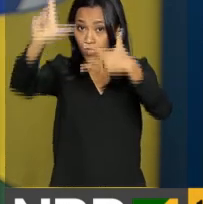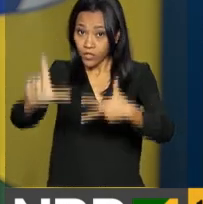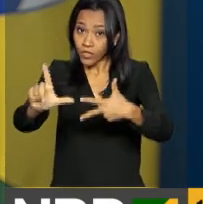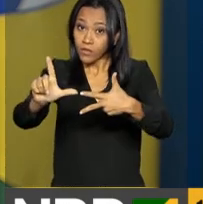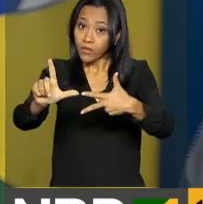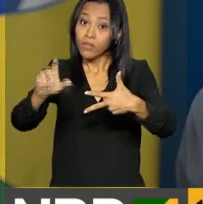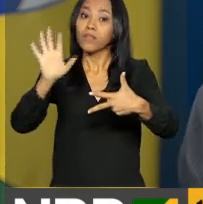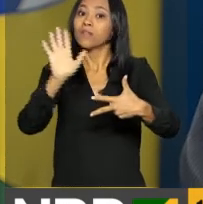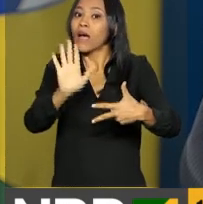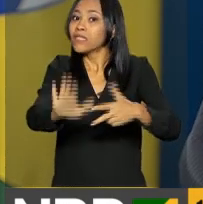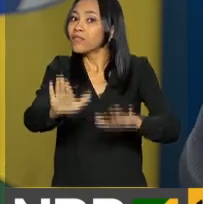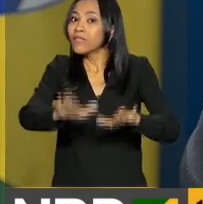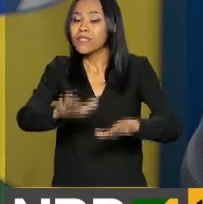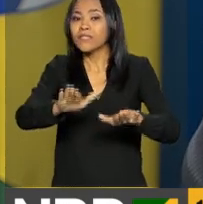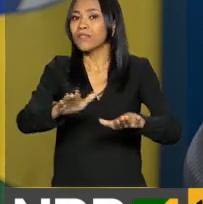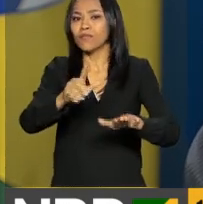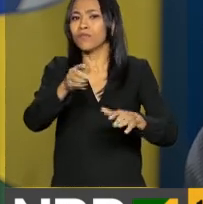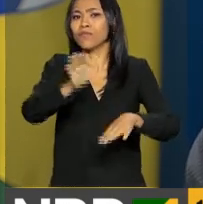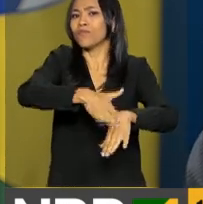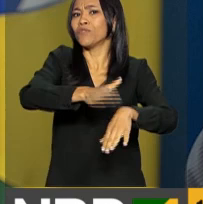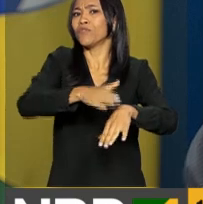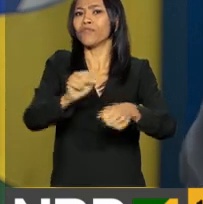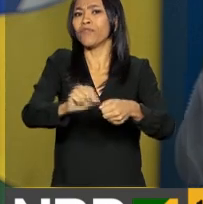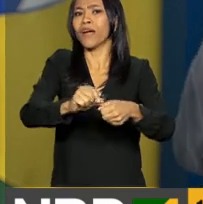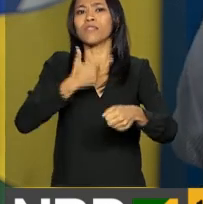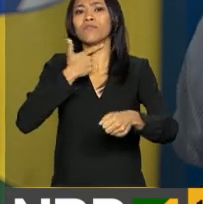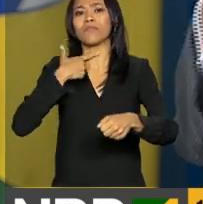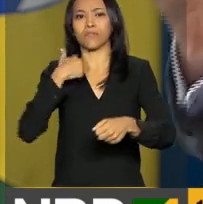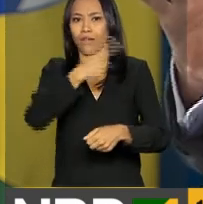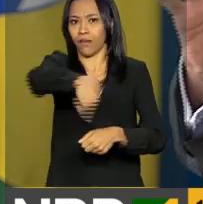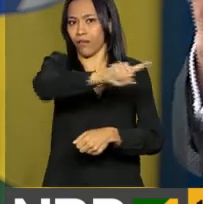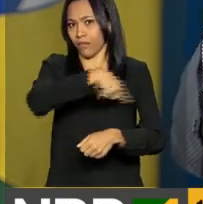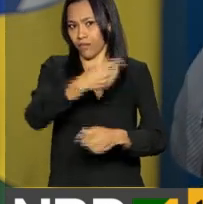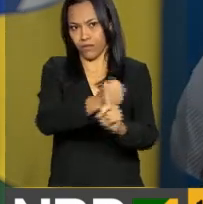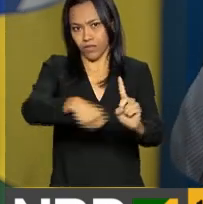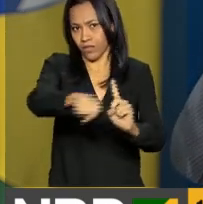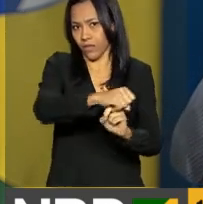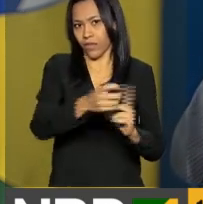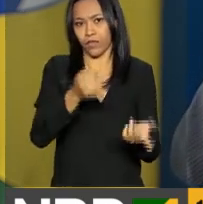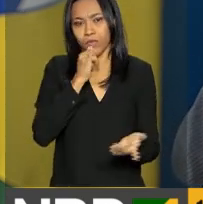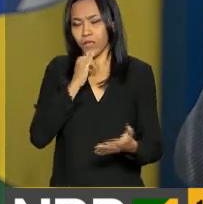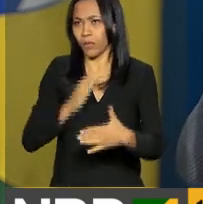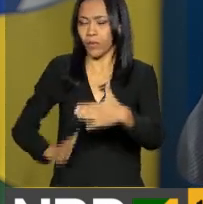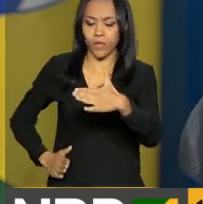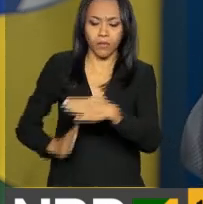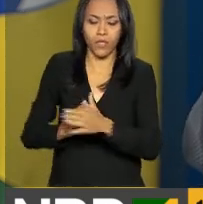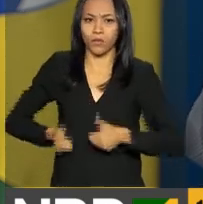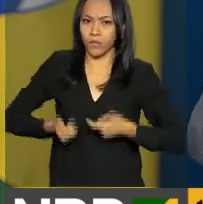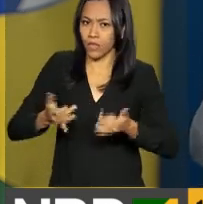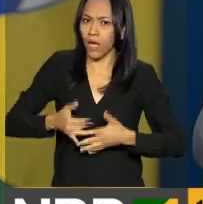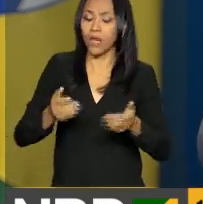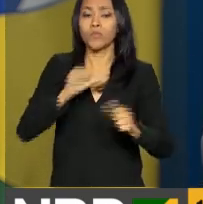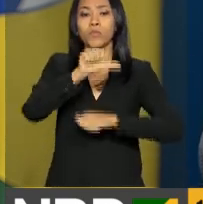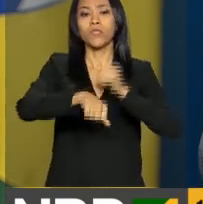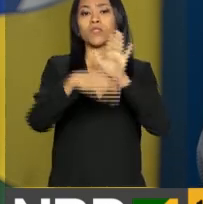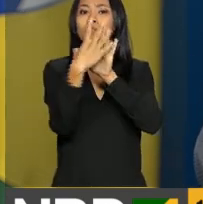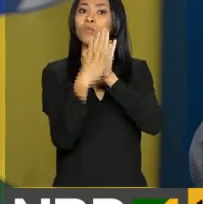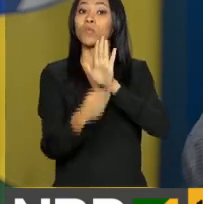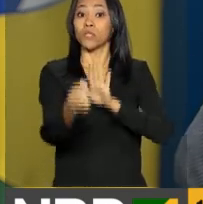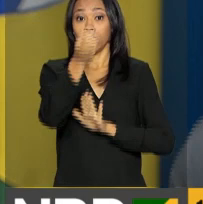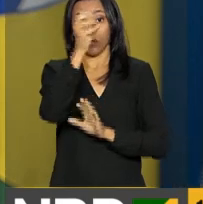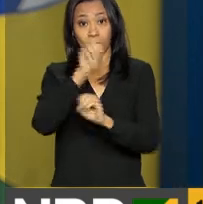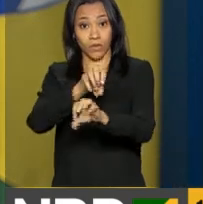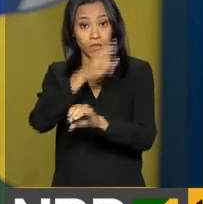sociedade. Então, você toma tópicos como teto de gastos, reforma do ensino médio, reforma